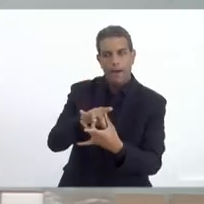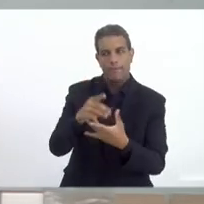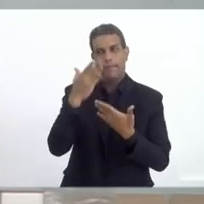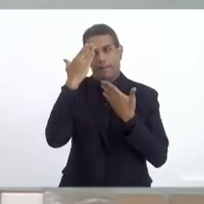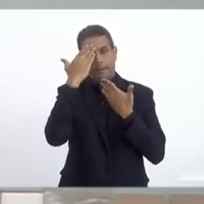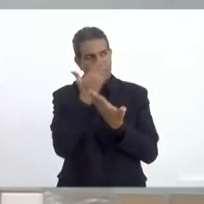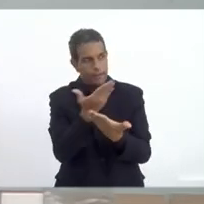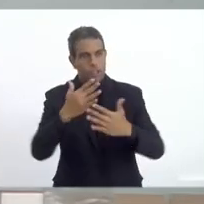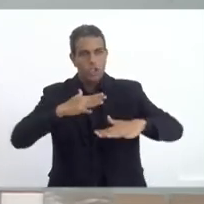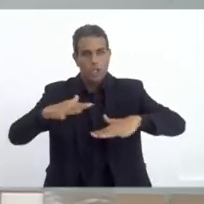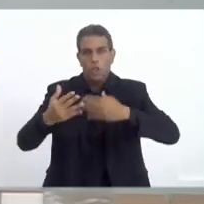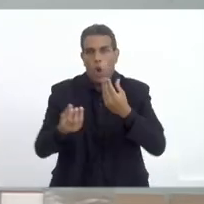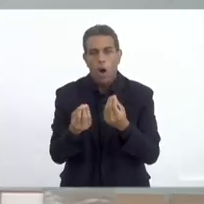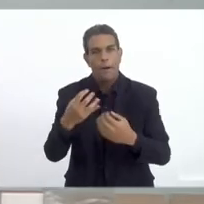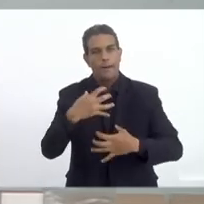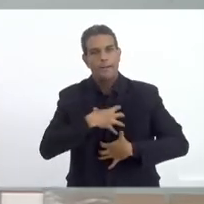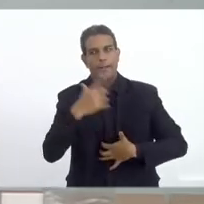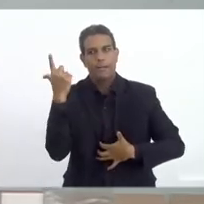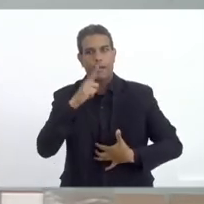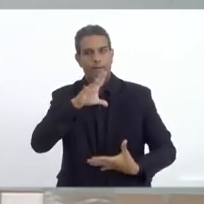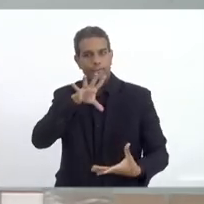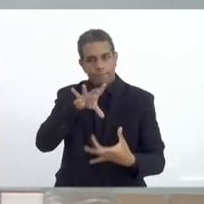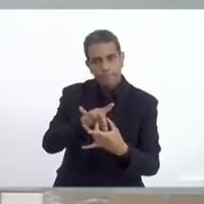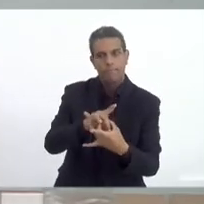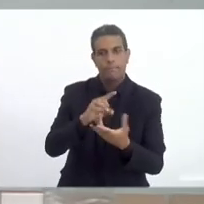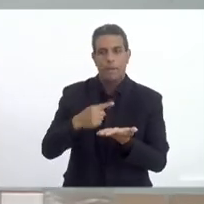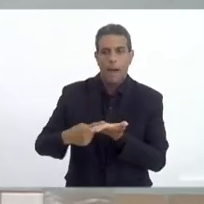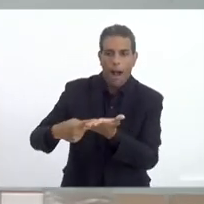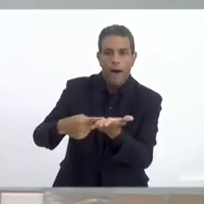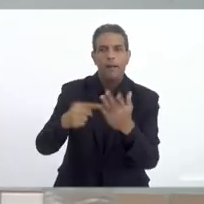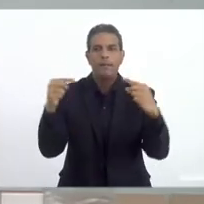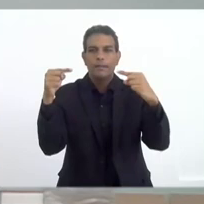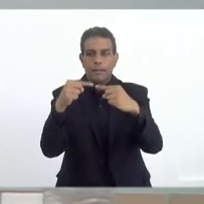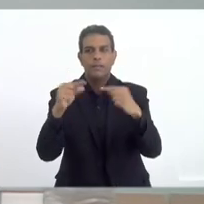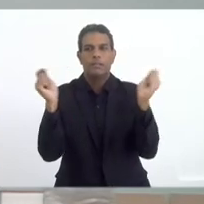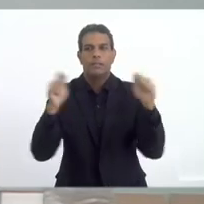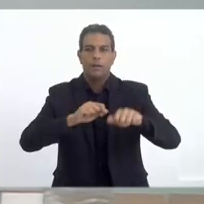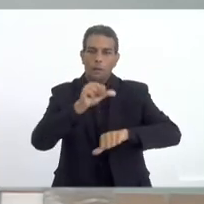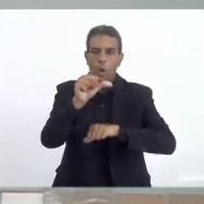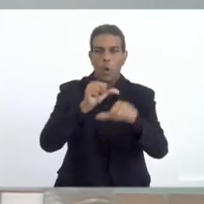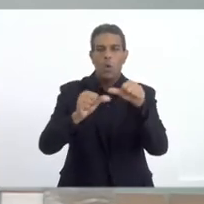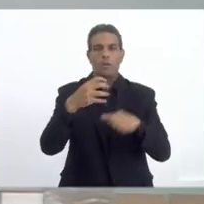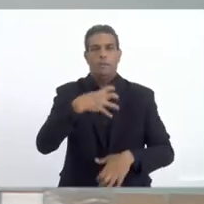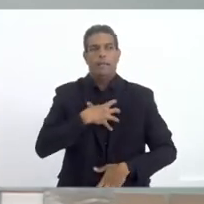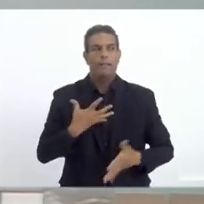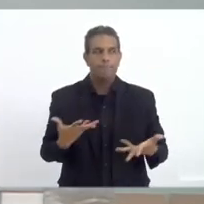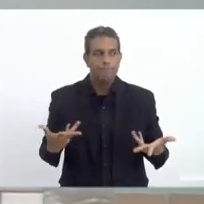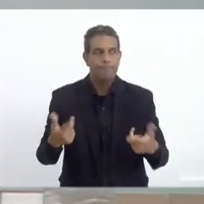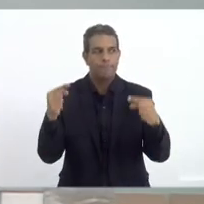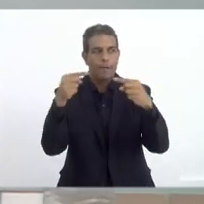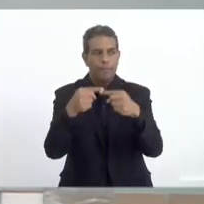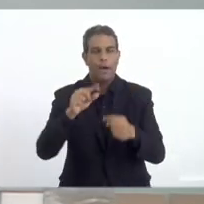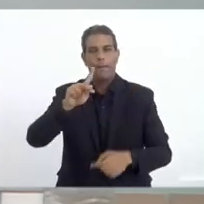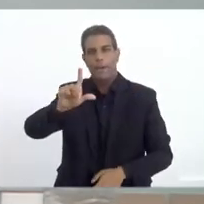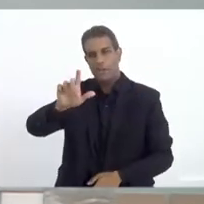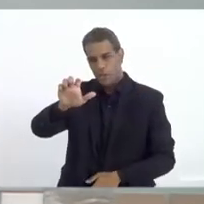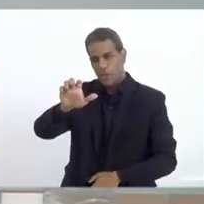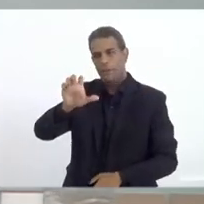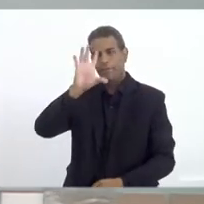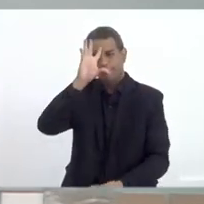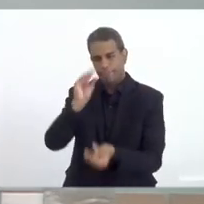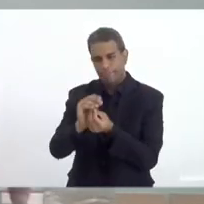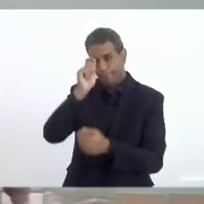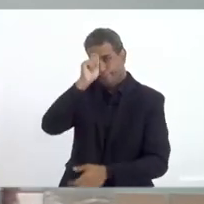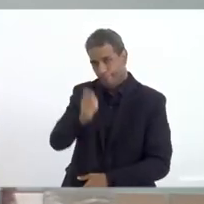a esse novo entendimento. E a gente martelou muito aqui, houve uma mudança sensível em relação à PGE. Então, fazer um